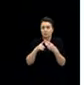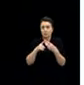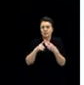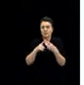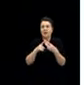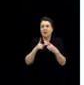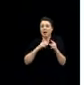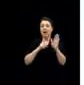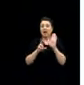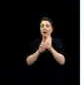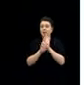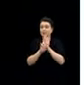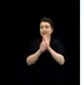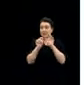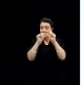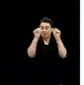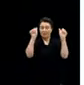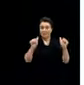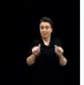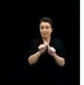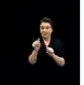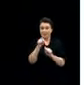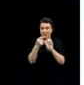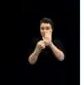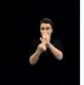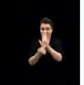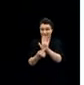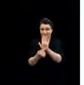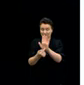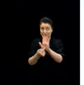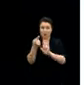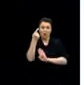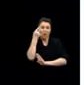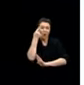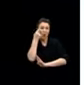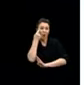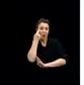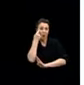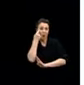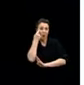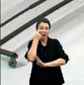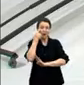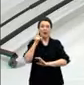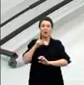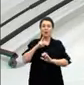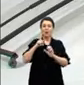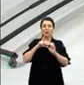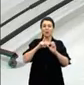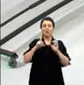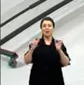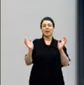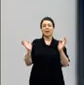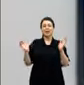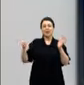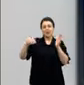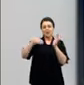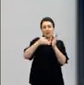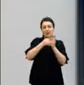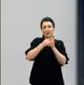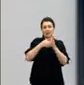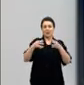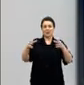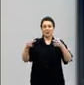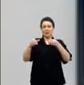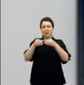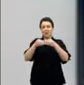Aqui é uma representação, né, nesse quadro. Então, nós vemos as hemácias na primeira linha e